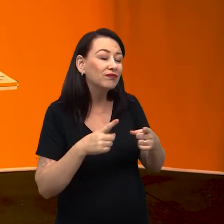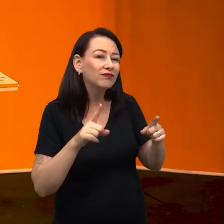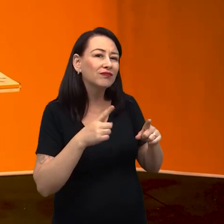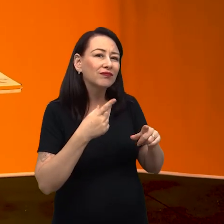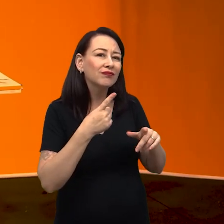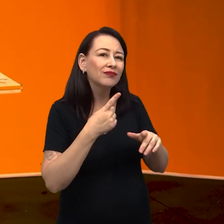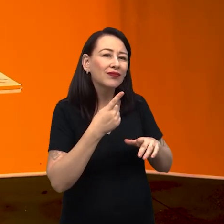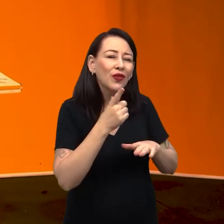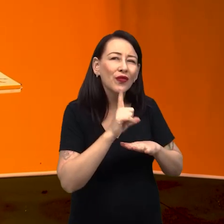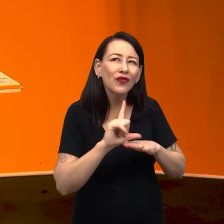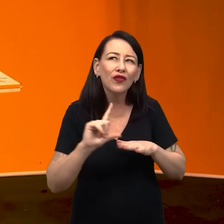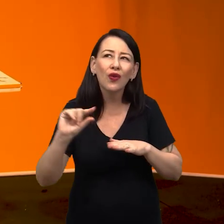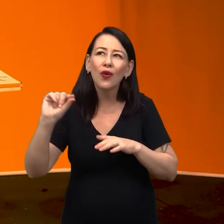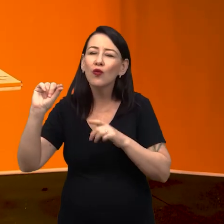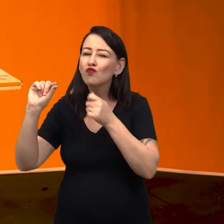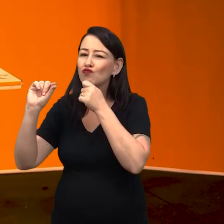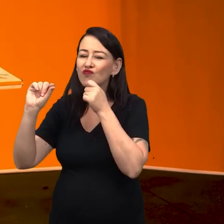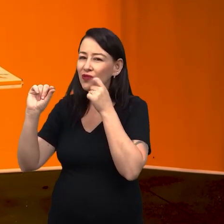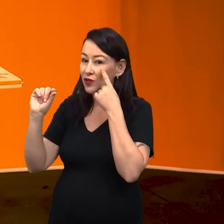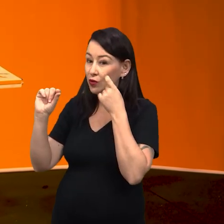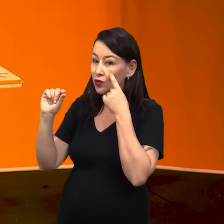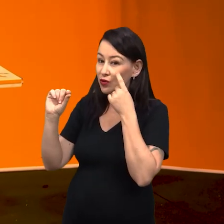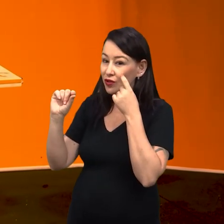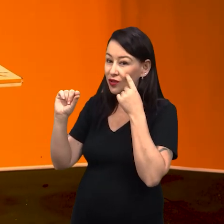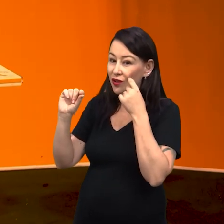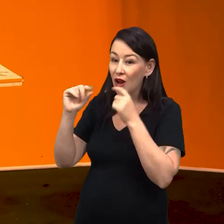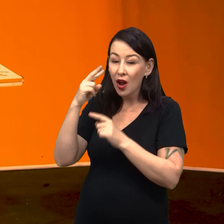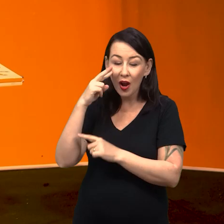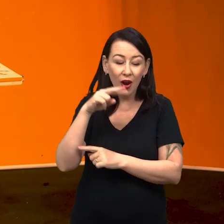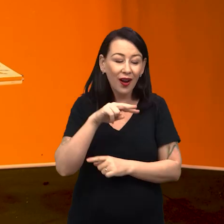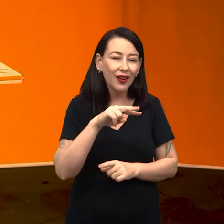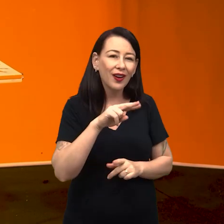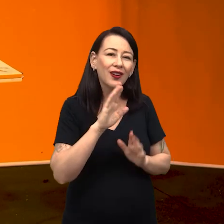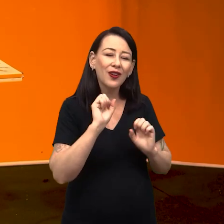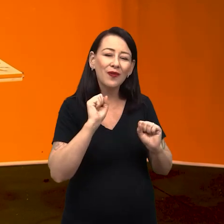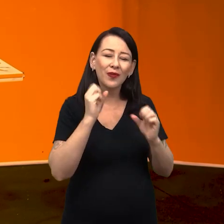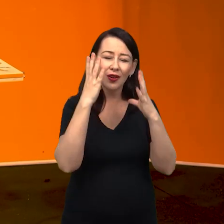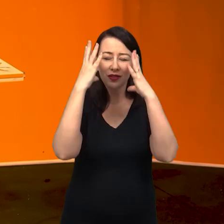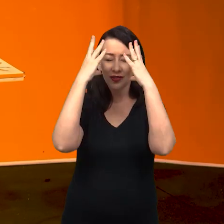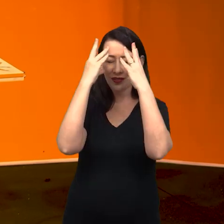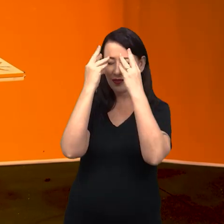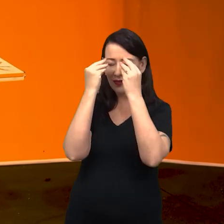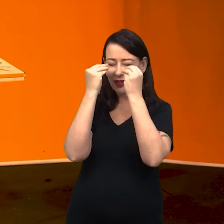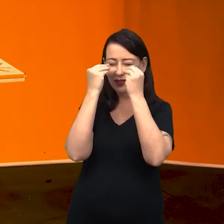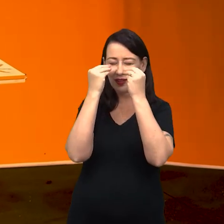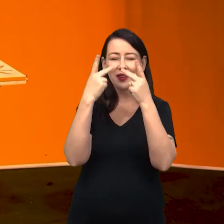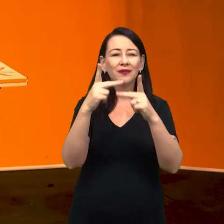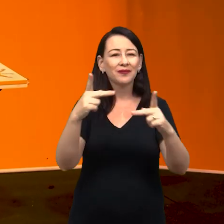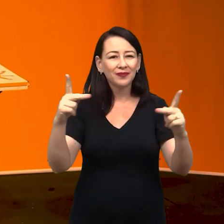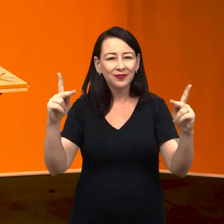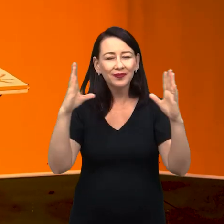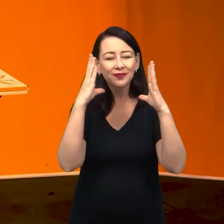e deixou sem chorar, os olhos vão já fechar. Pode fechar os